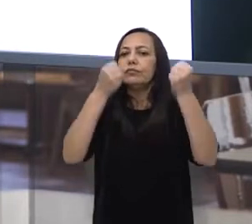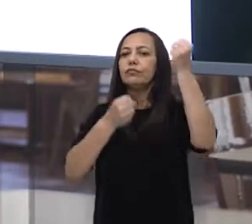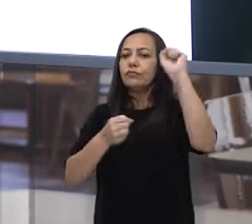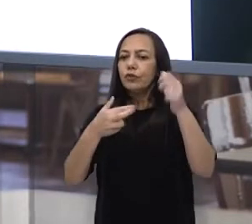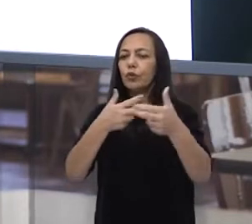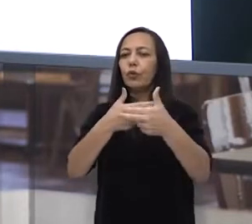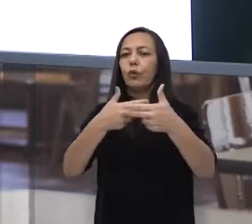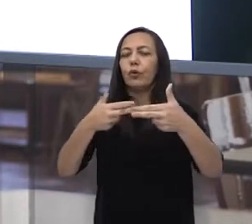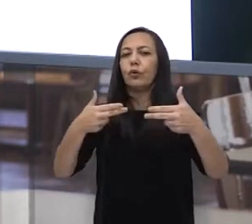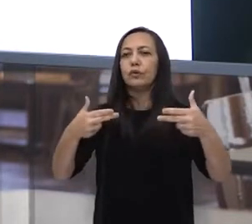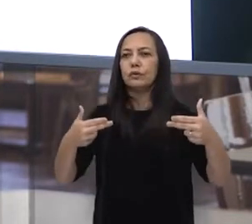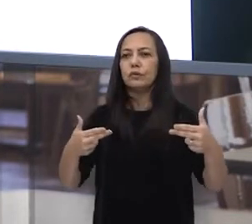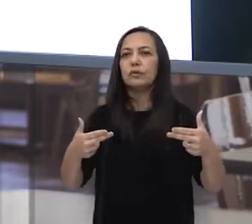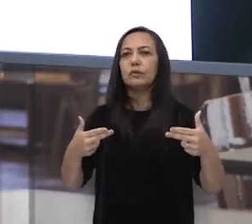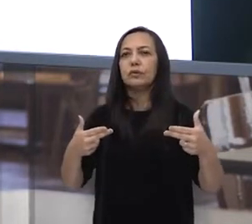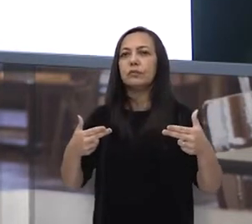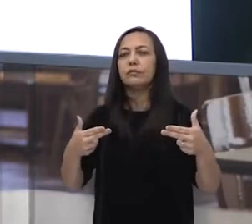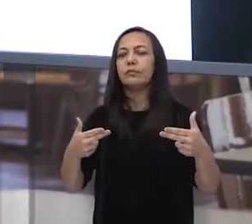maiores